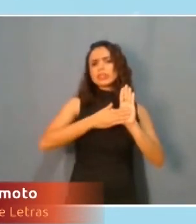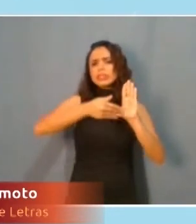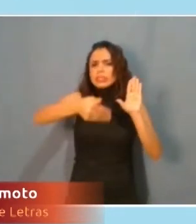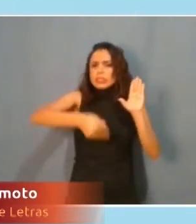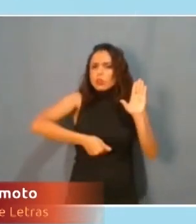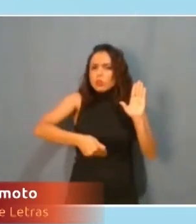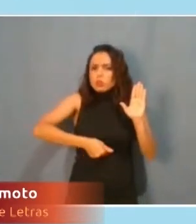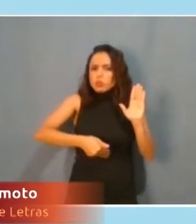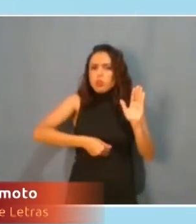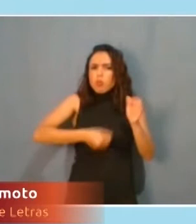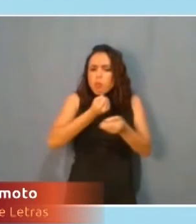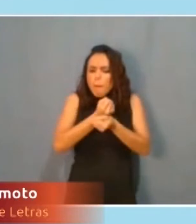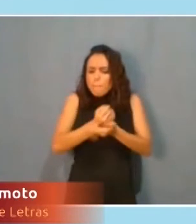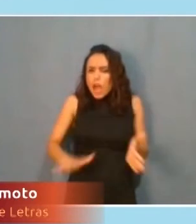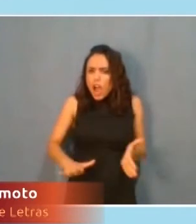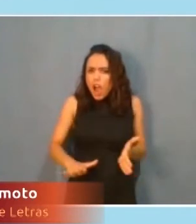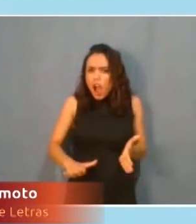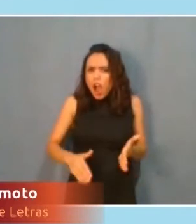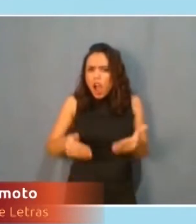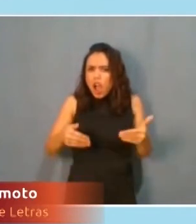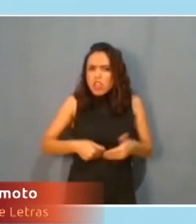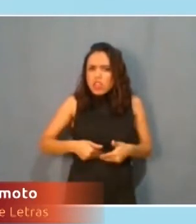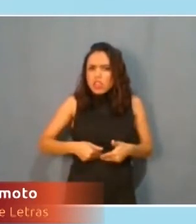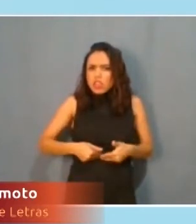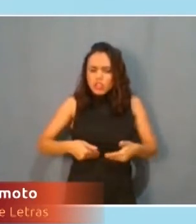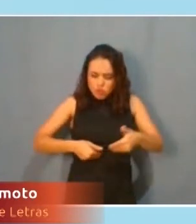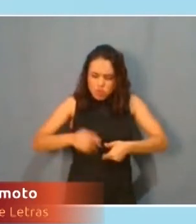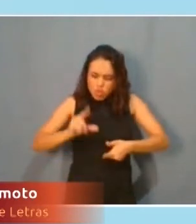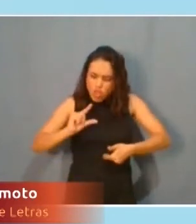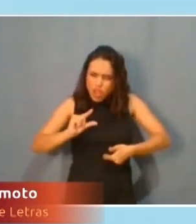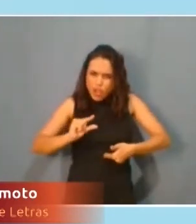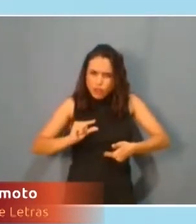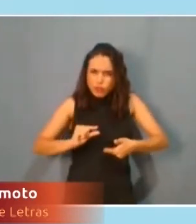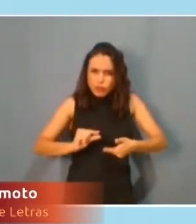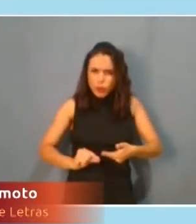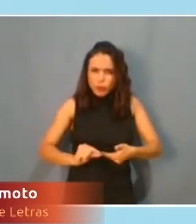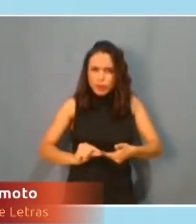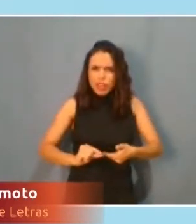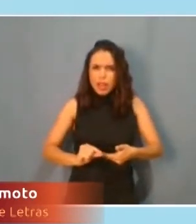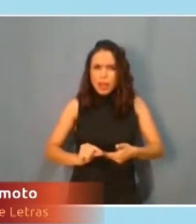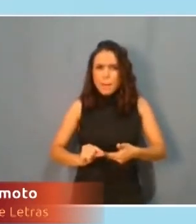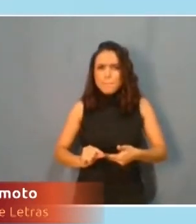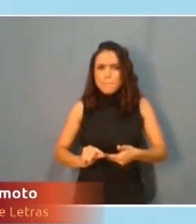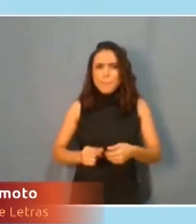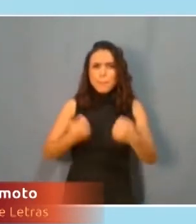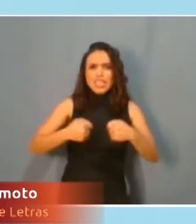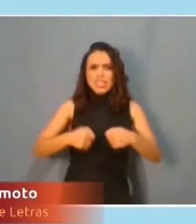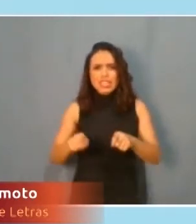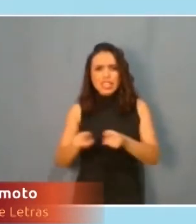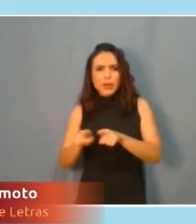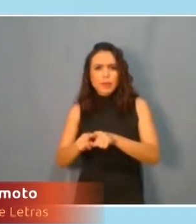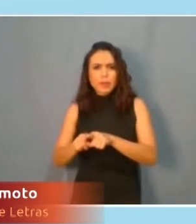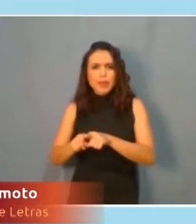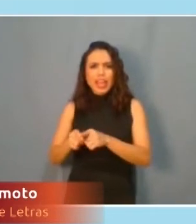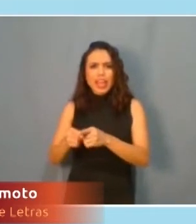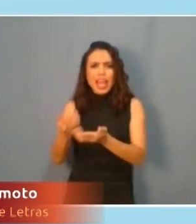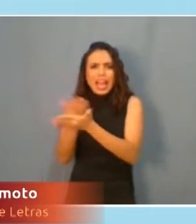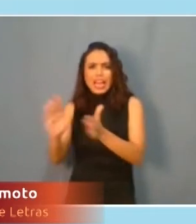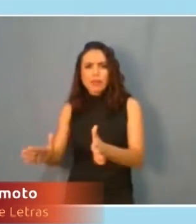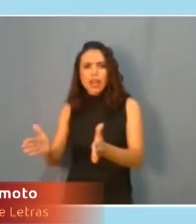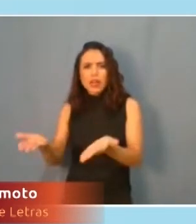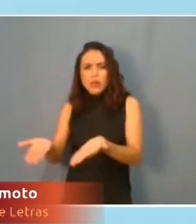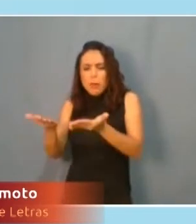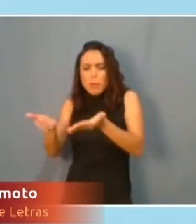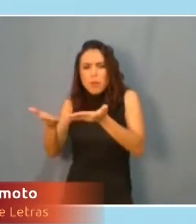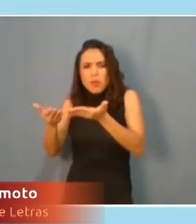conseguir diminuir a fome se você não diminuir a extrema pobreza. Isso não vai conseguir diminuir a extrema pobreza se não